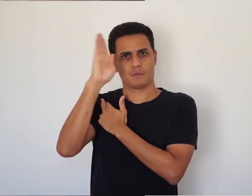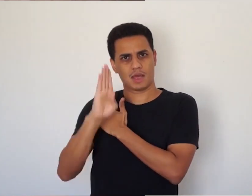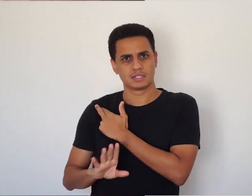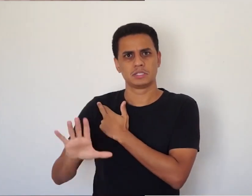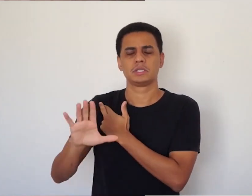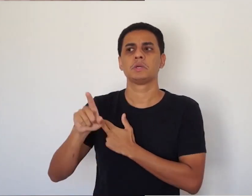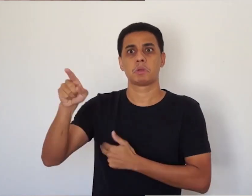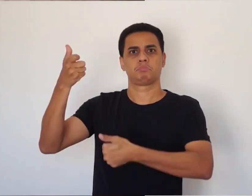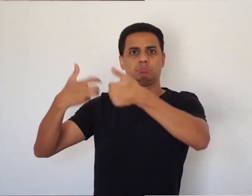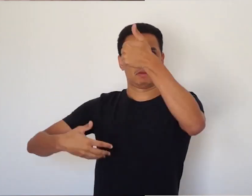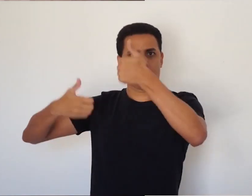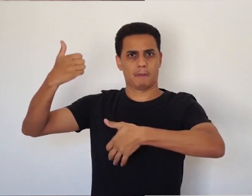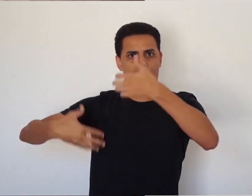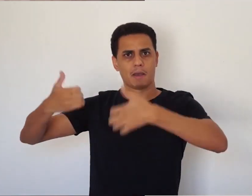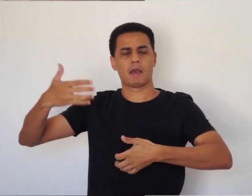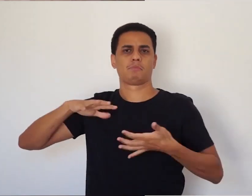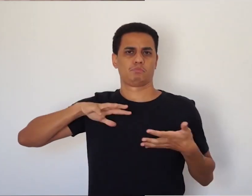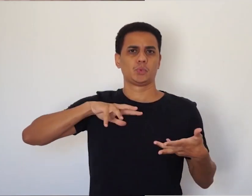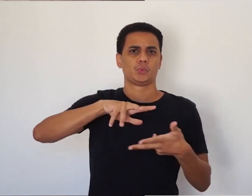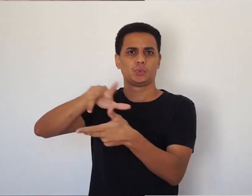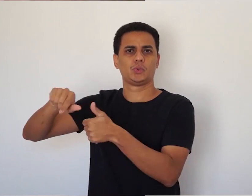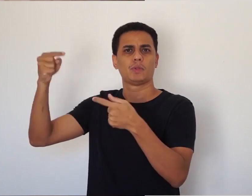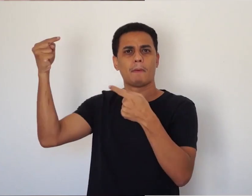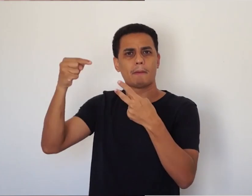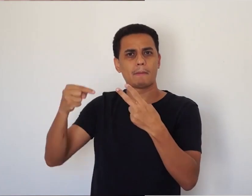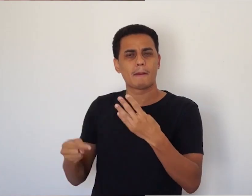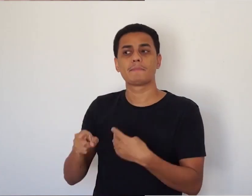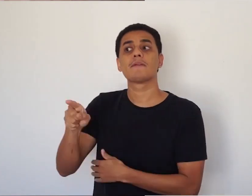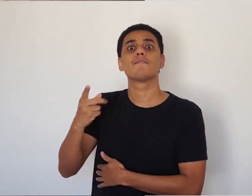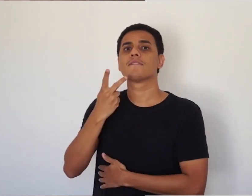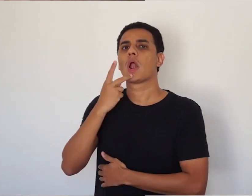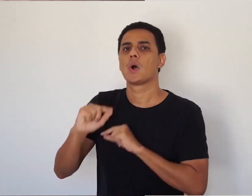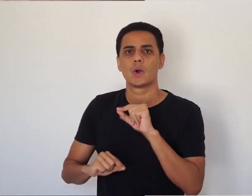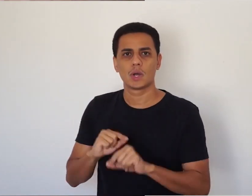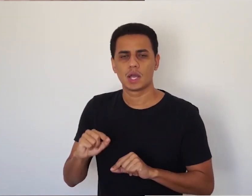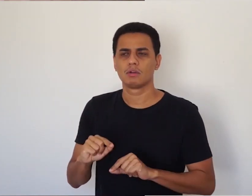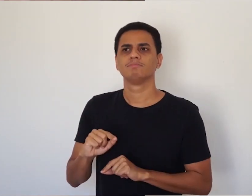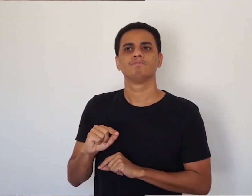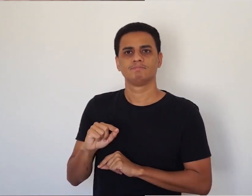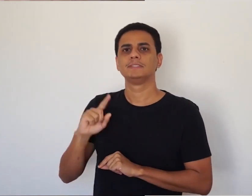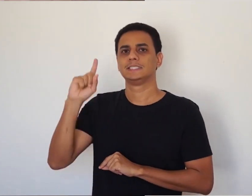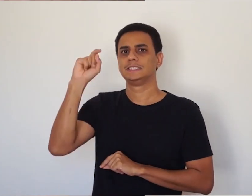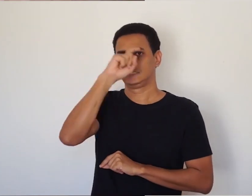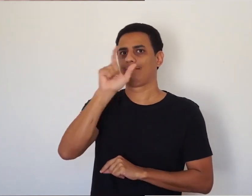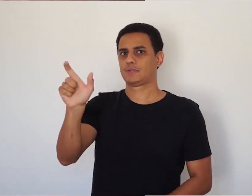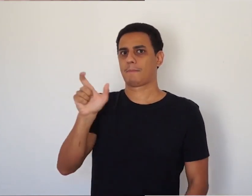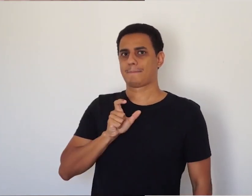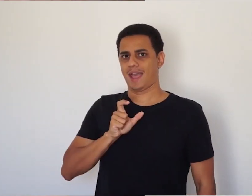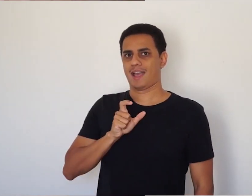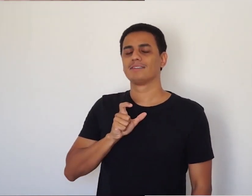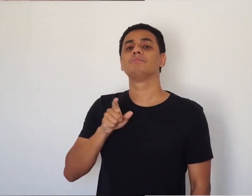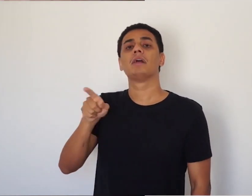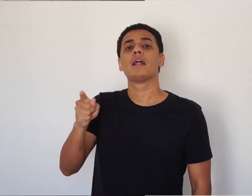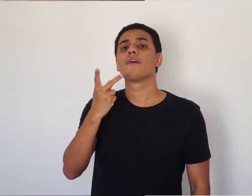falando sobre o que estamos vivendo nesse tempo da pandemia mundial, ele fez uma colocação que foi